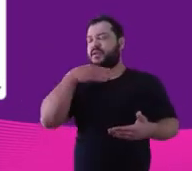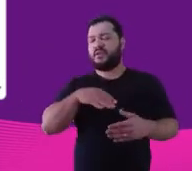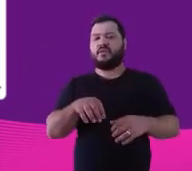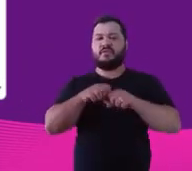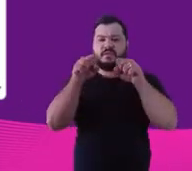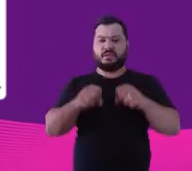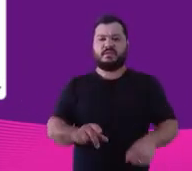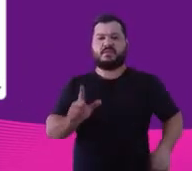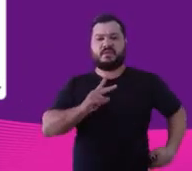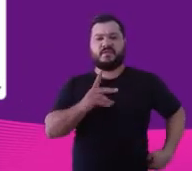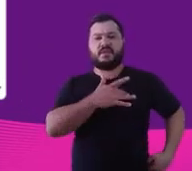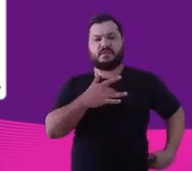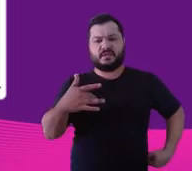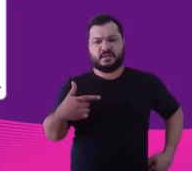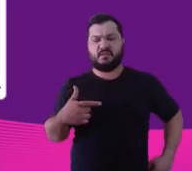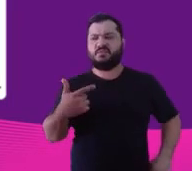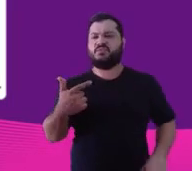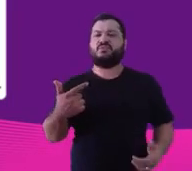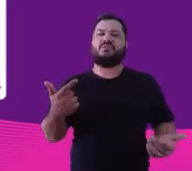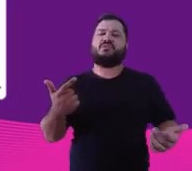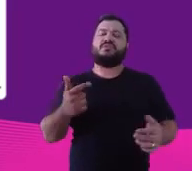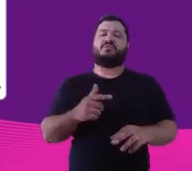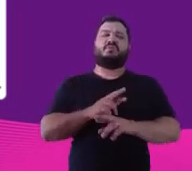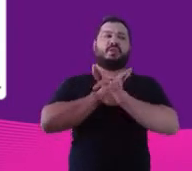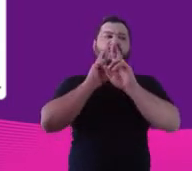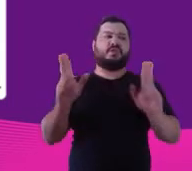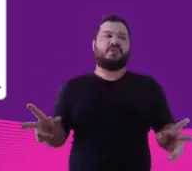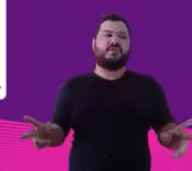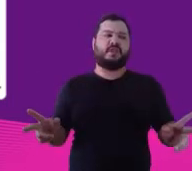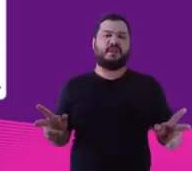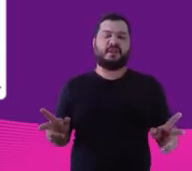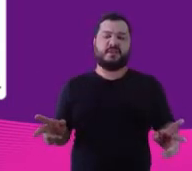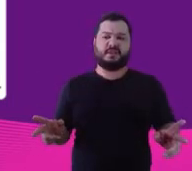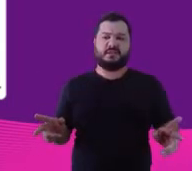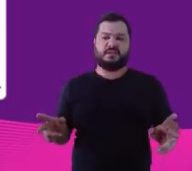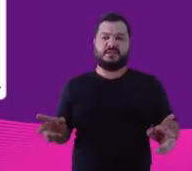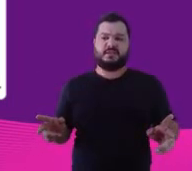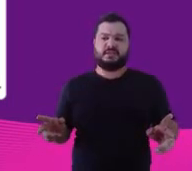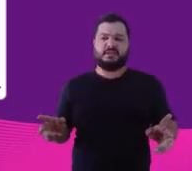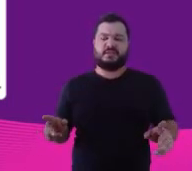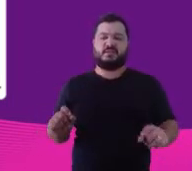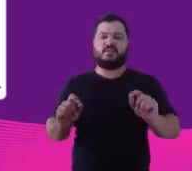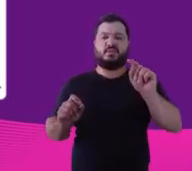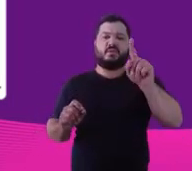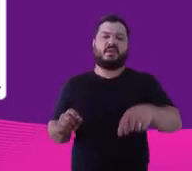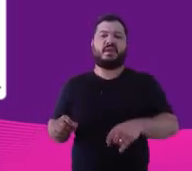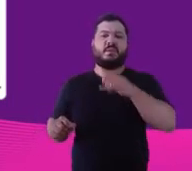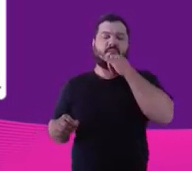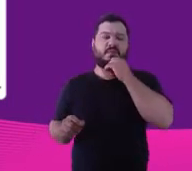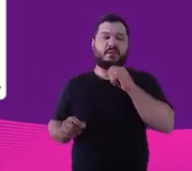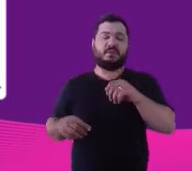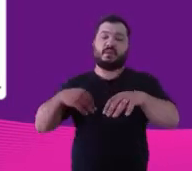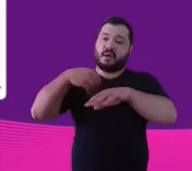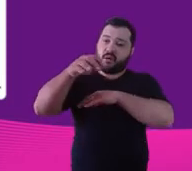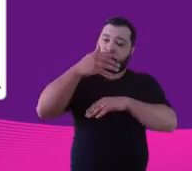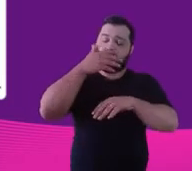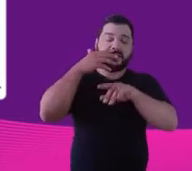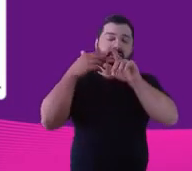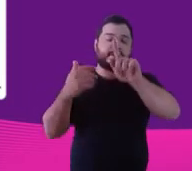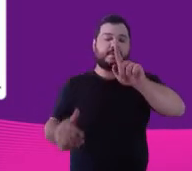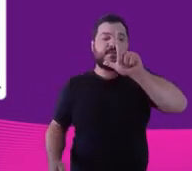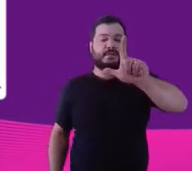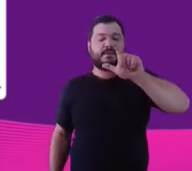privado de saúde não tá não tá diferindo tanto assim é a do que é por exemplo a recomendação do gás